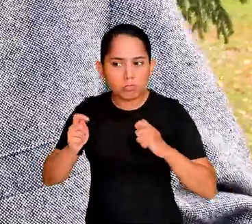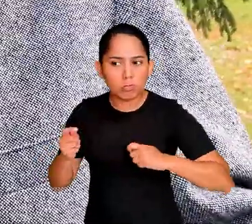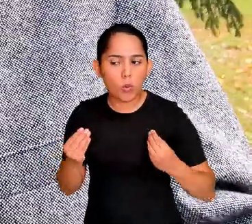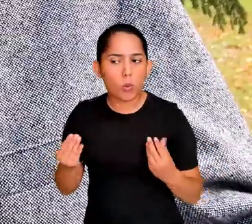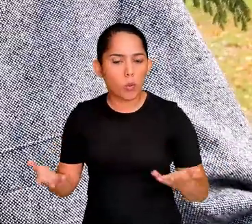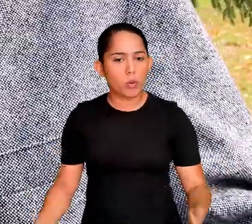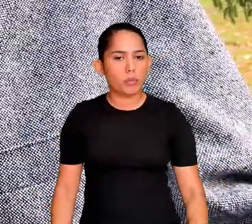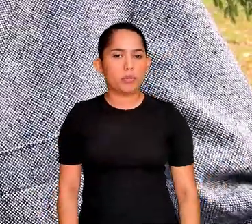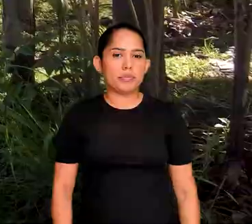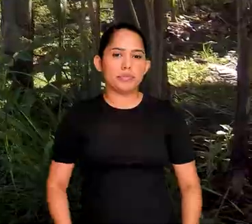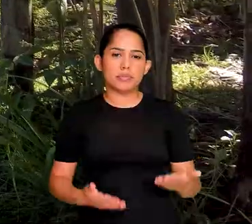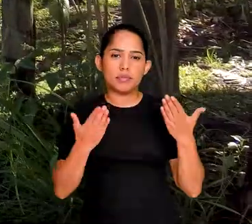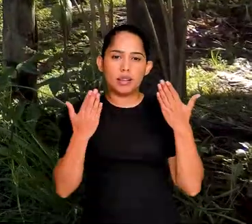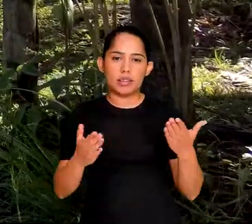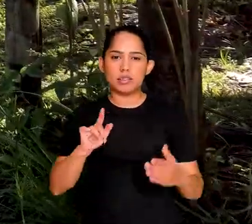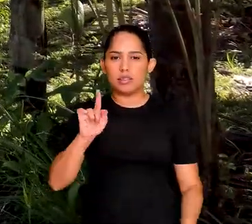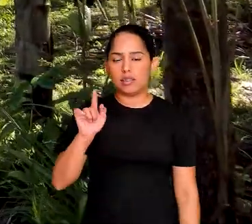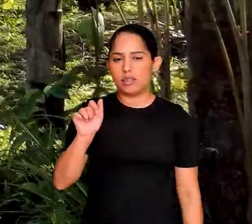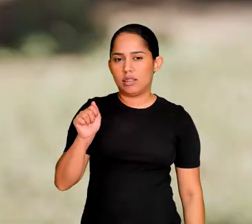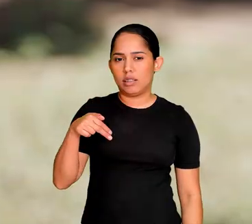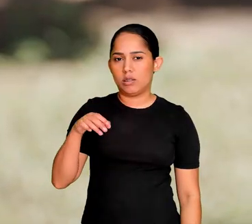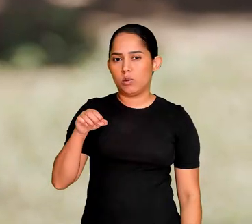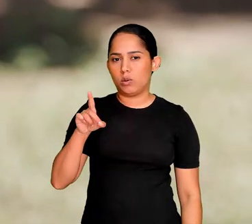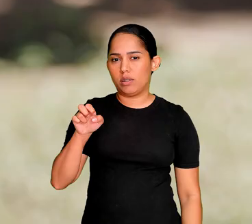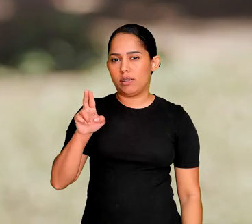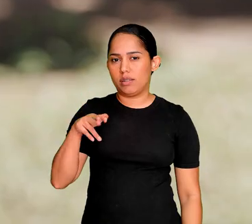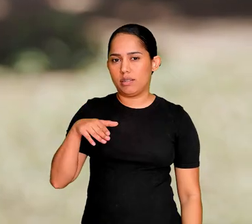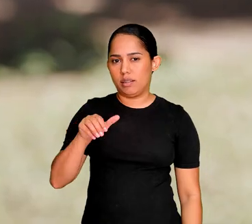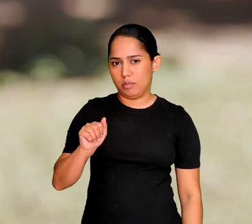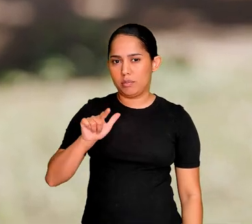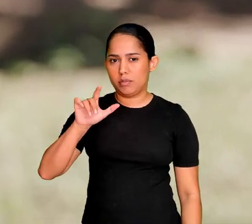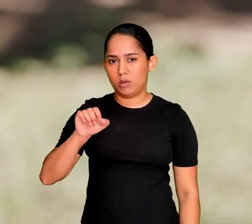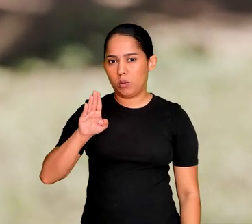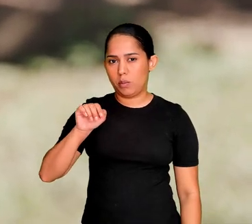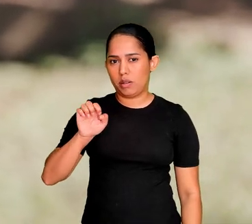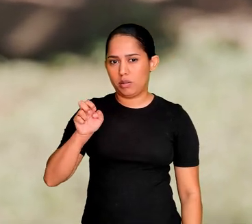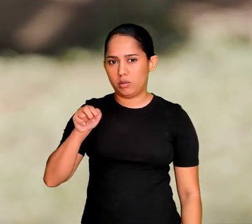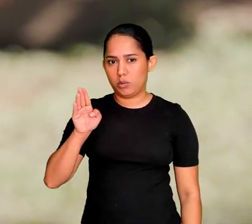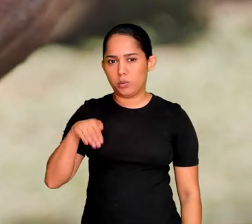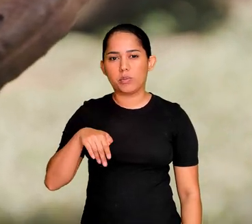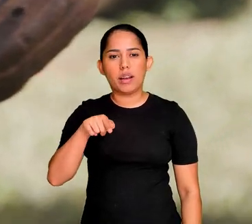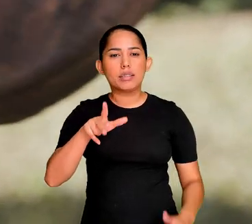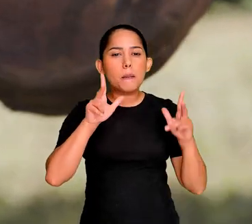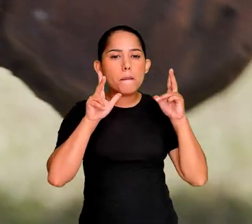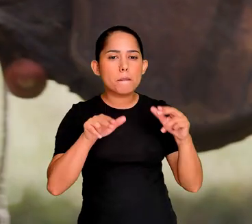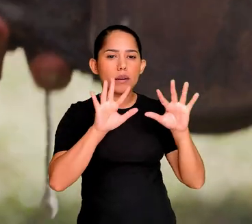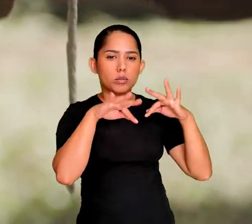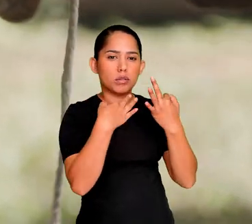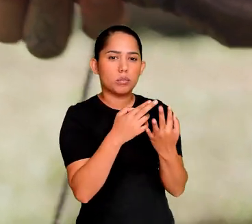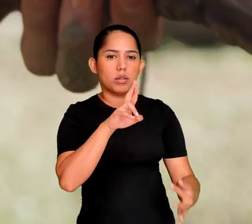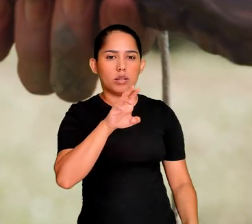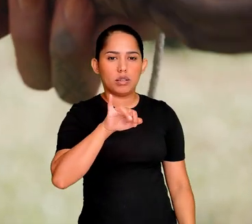how can I understand you? Esse é um Ganoderma lobatum. O Ganoderma lobatum é da mesma família do reishi, que o